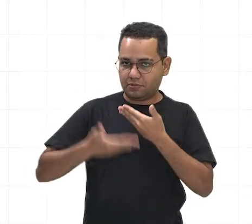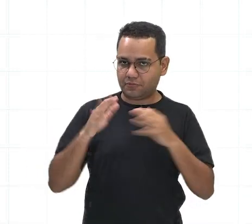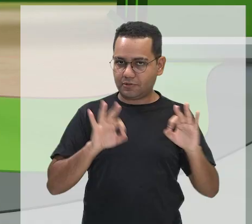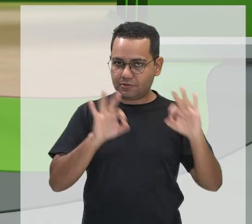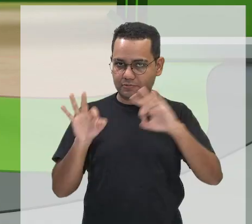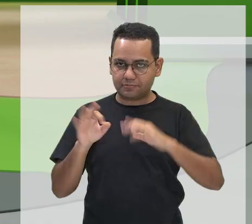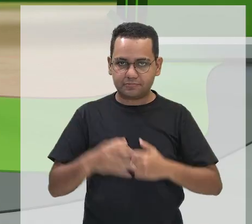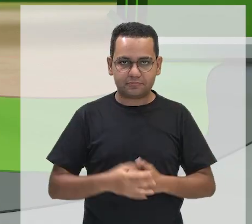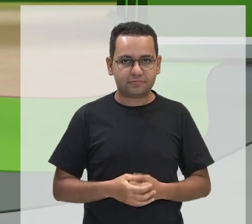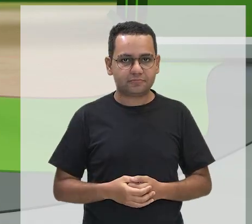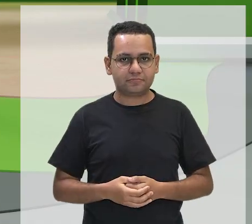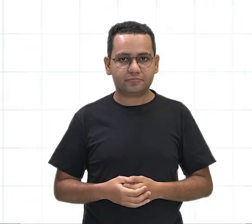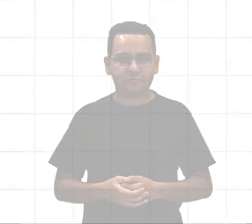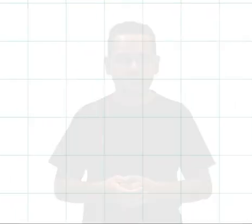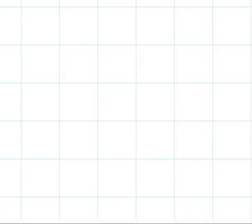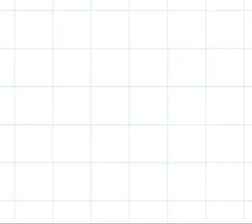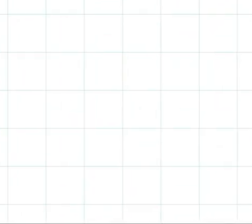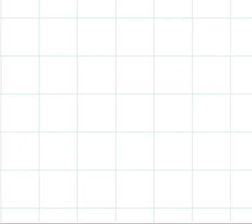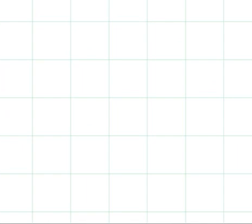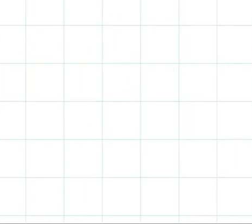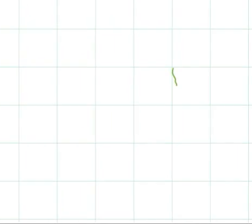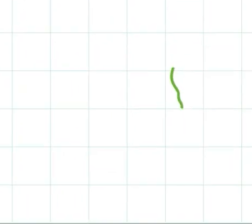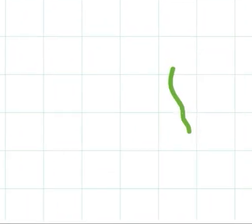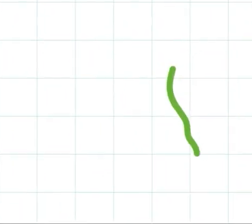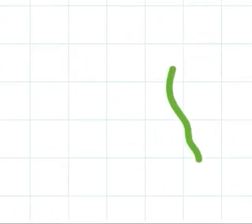a nossa aula começa agora.